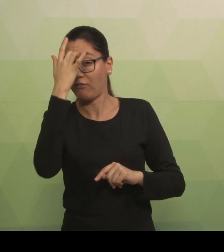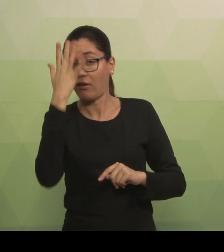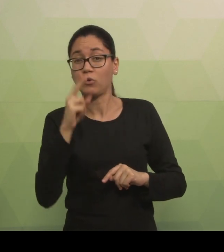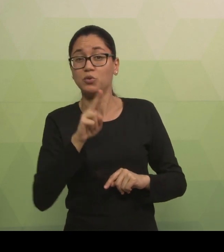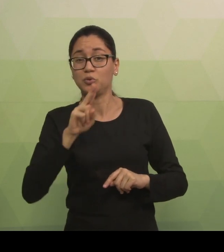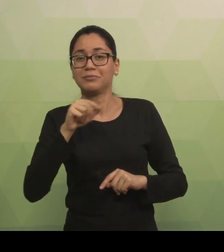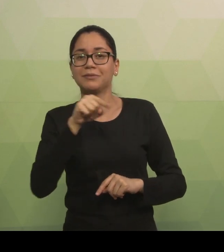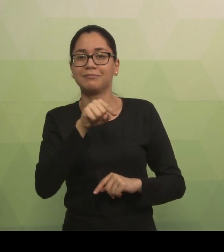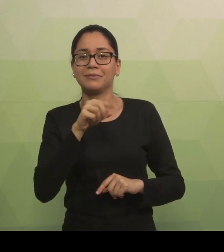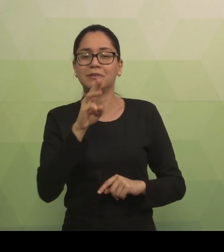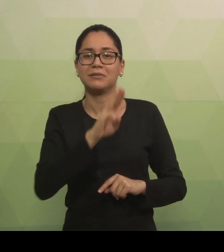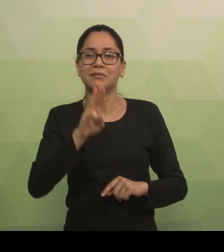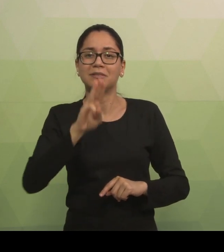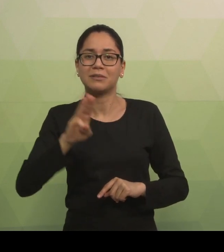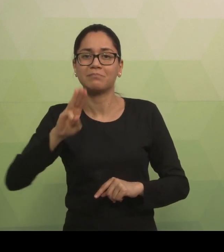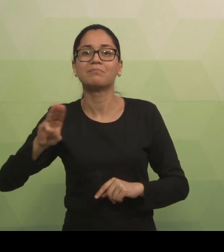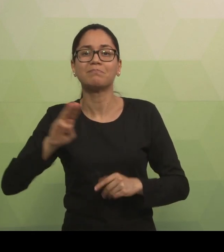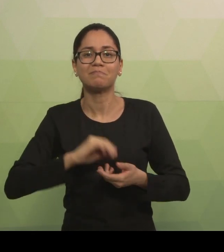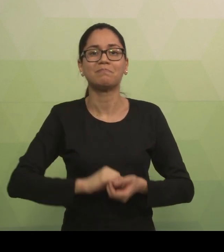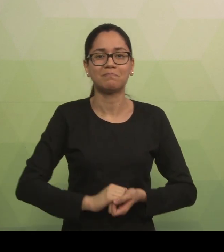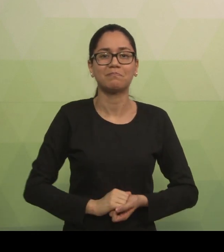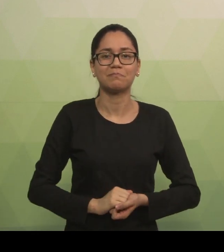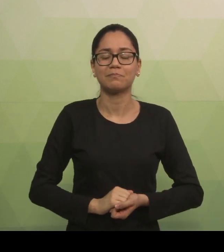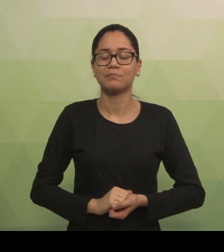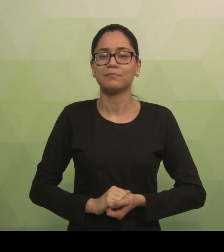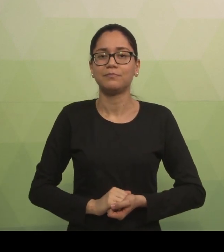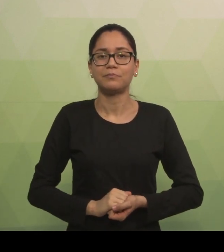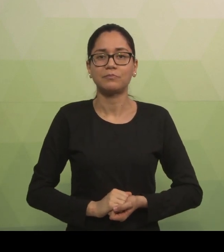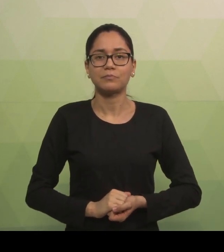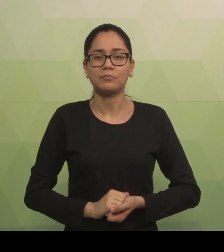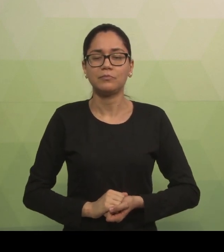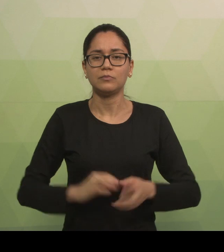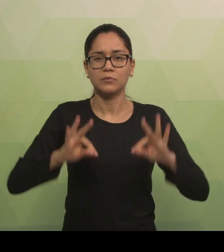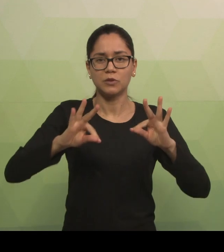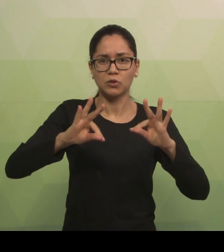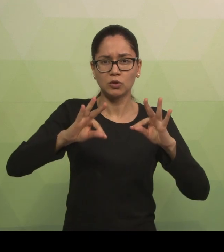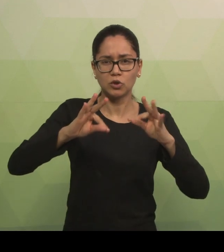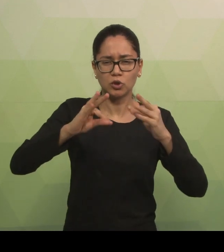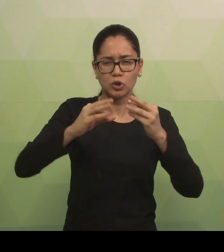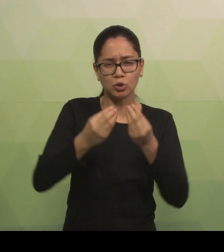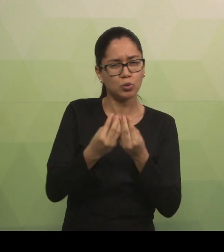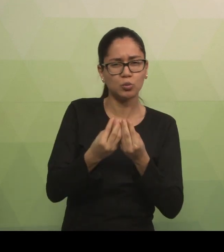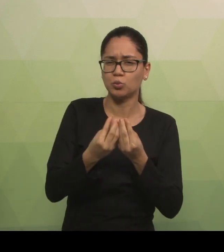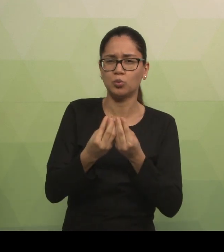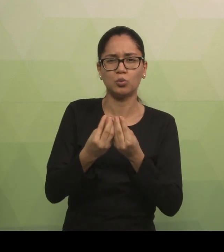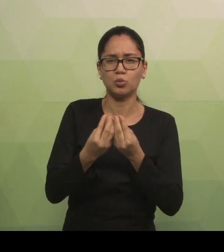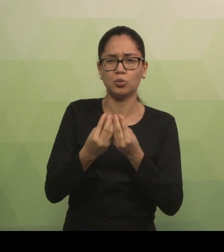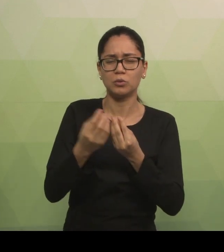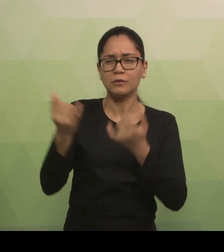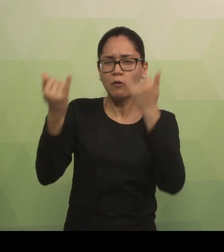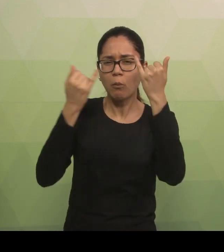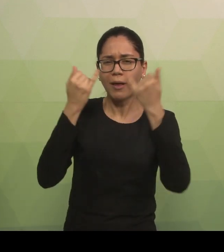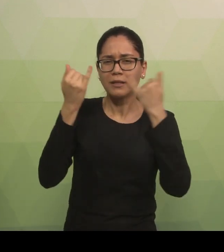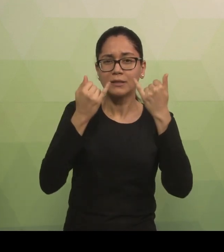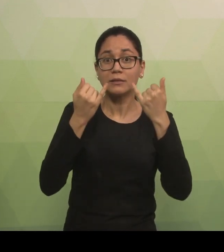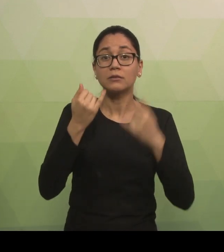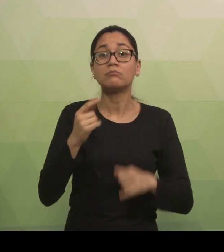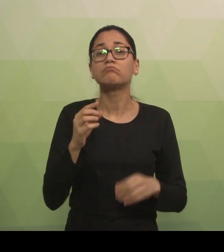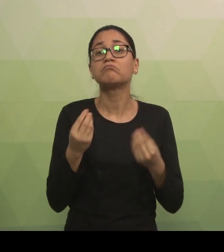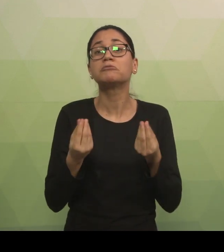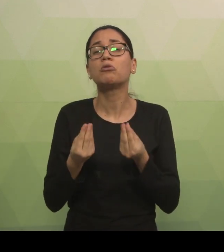entre si e a estrutura do fluxo de navegação. É o processo que analisa o peso, a relevância